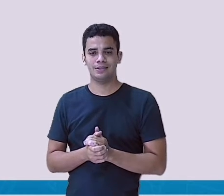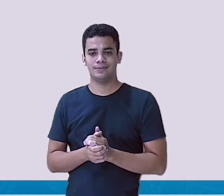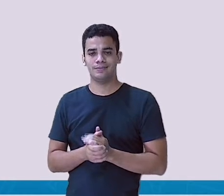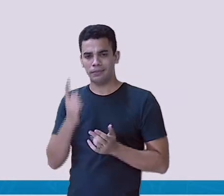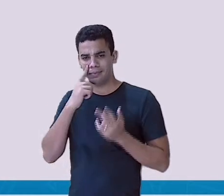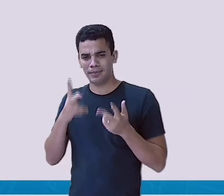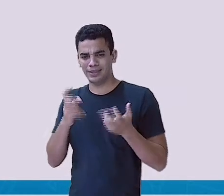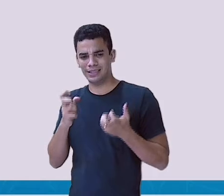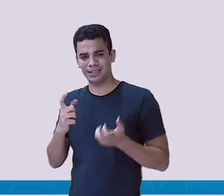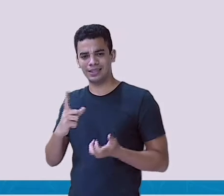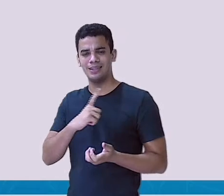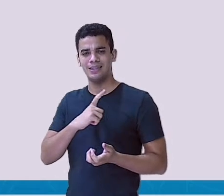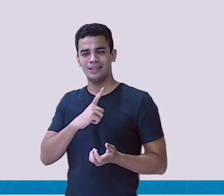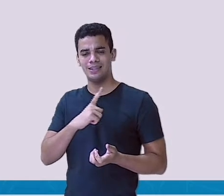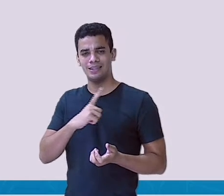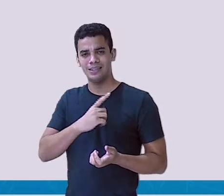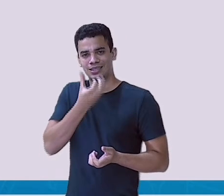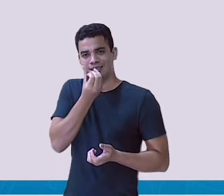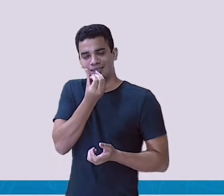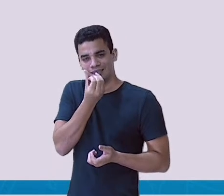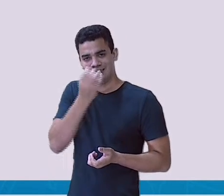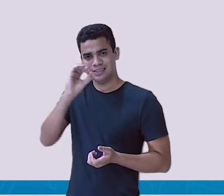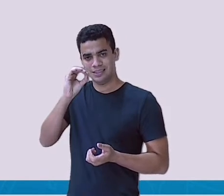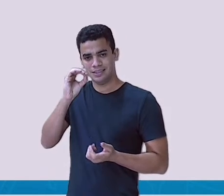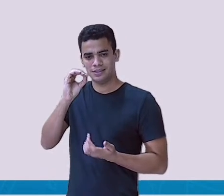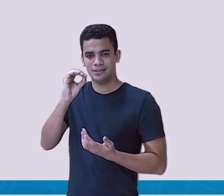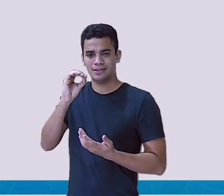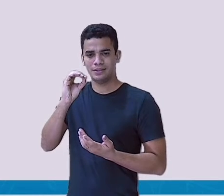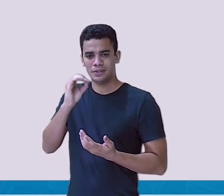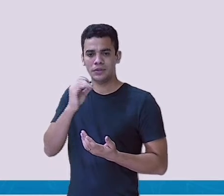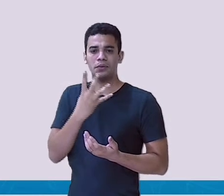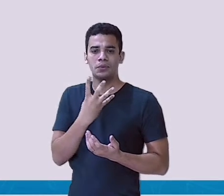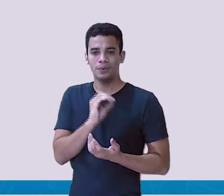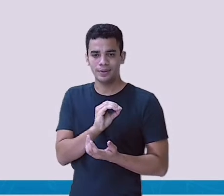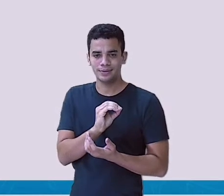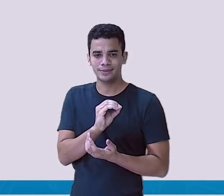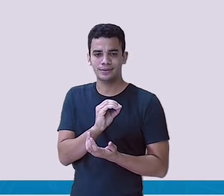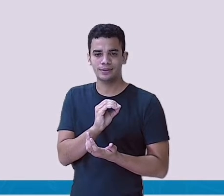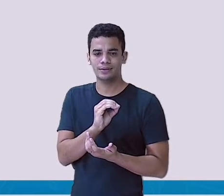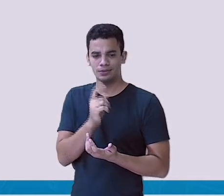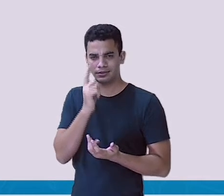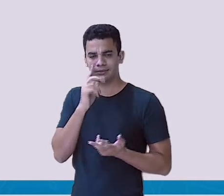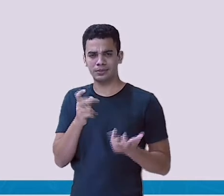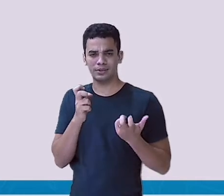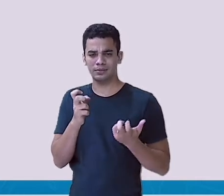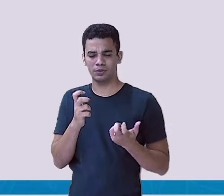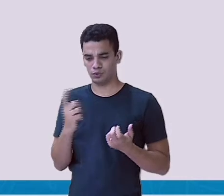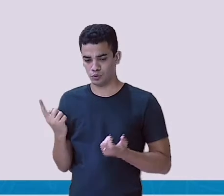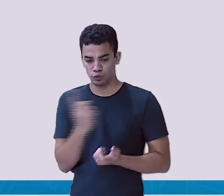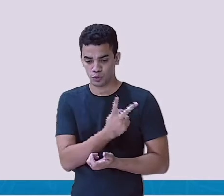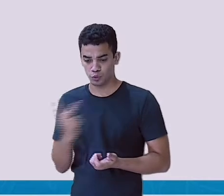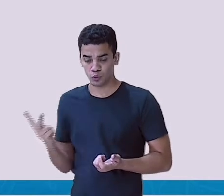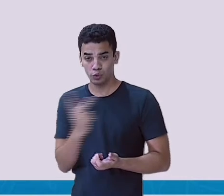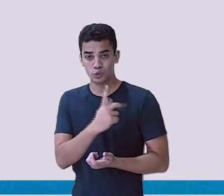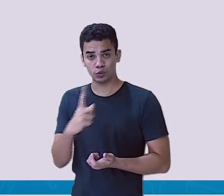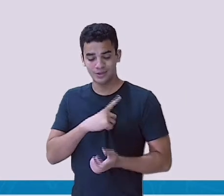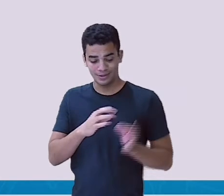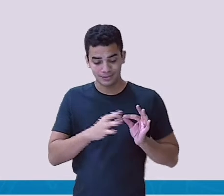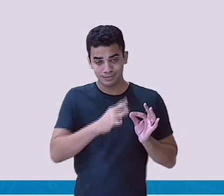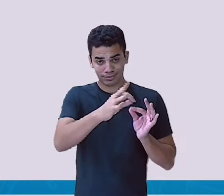tenho 60. Aqui eu tenho 40. Aqui também eu tenho 40. E a medida do lado